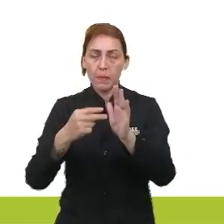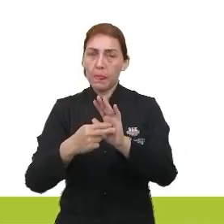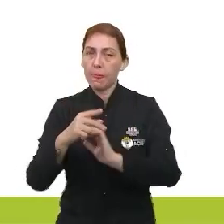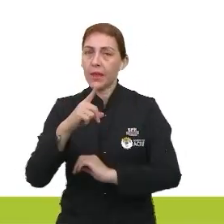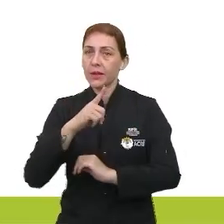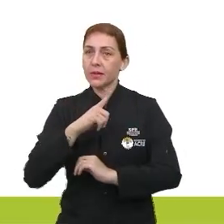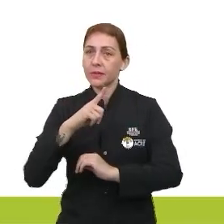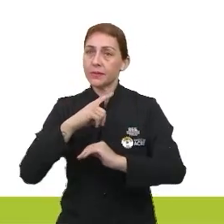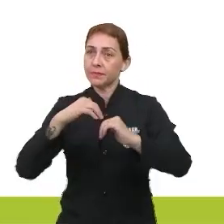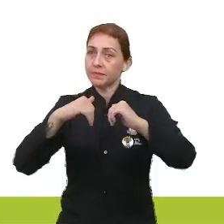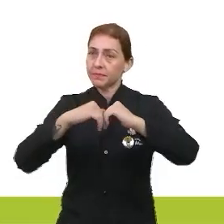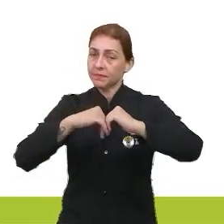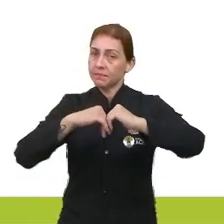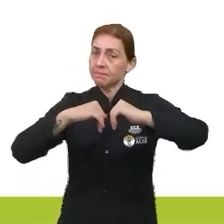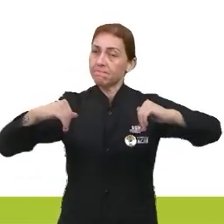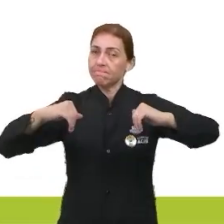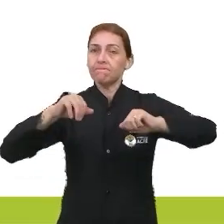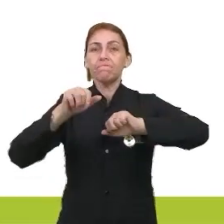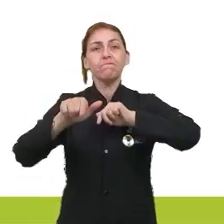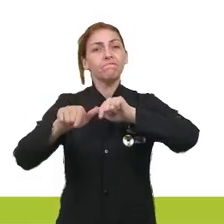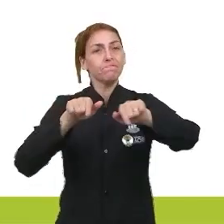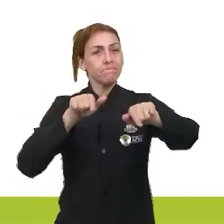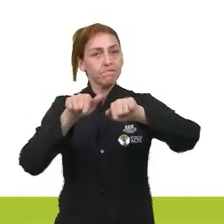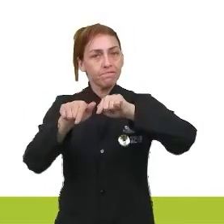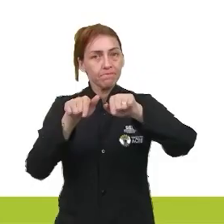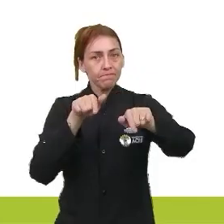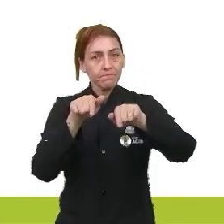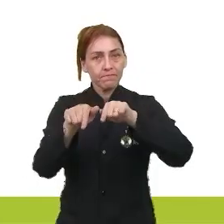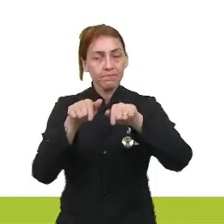a separação do trabalho.